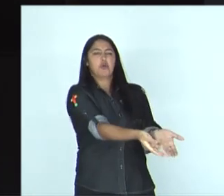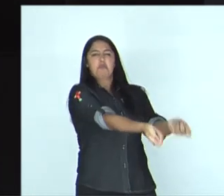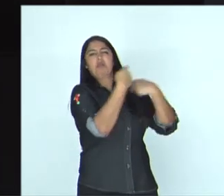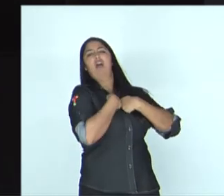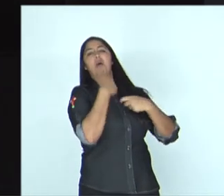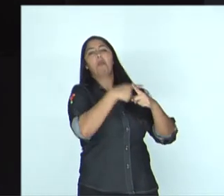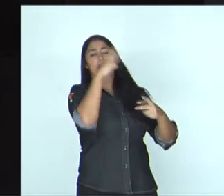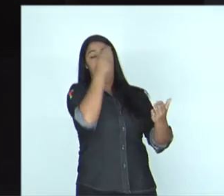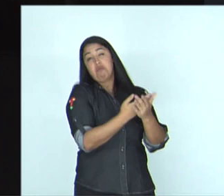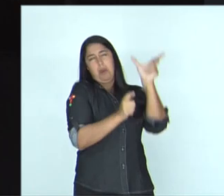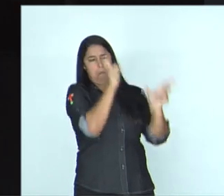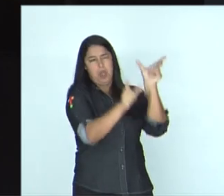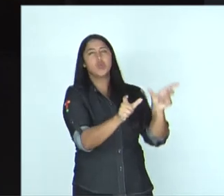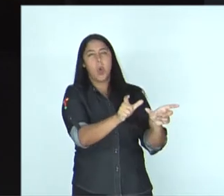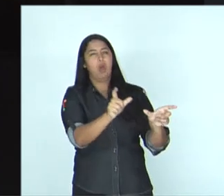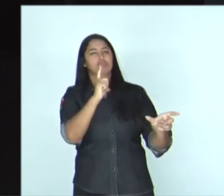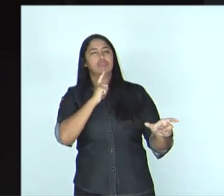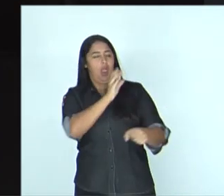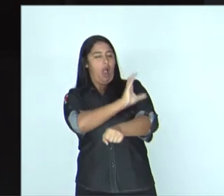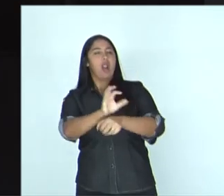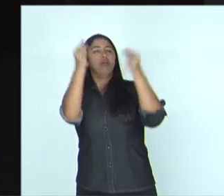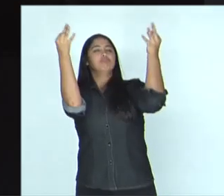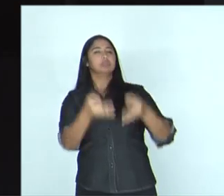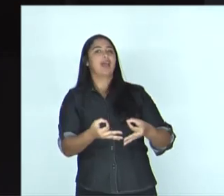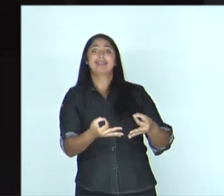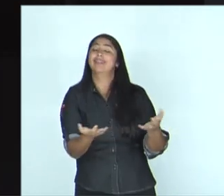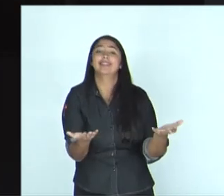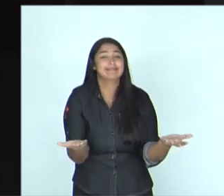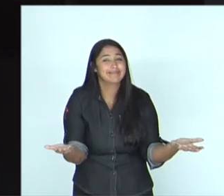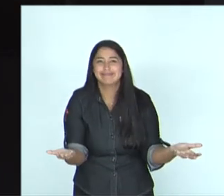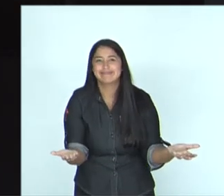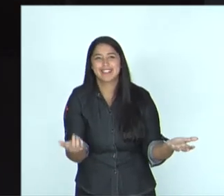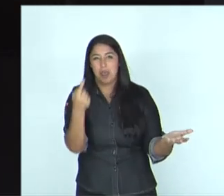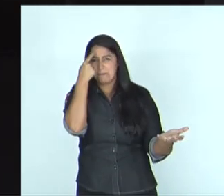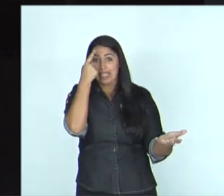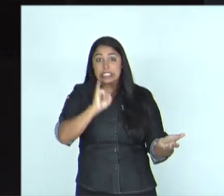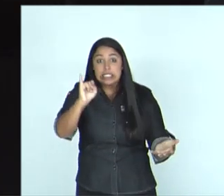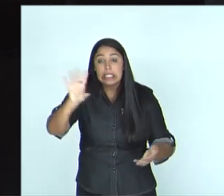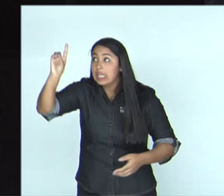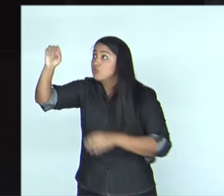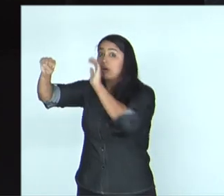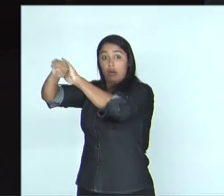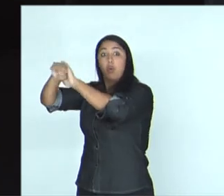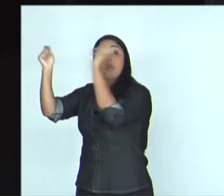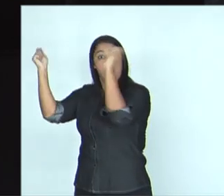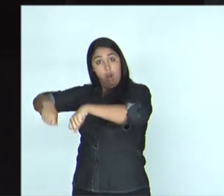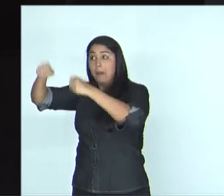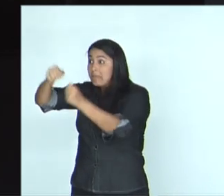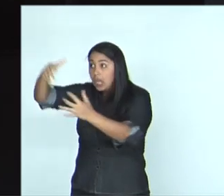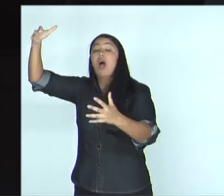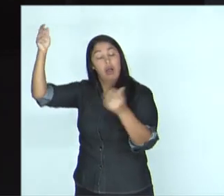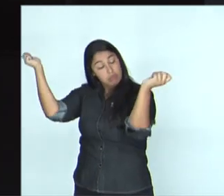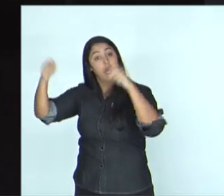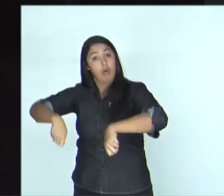tudo. Uma pessoa lá da Noruega te liga hoje para abrir uma porta na tua vida, se Deus mandar. Eu tenho várias histórias aqui na